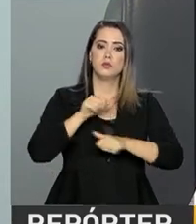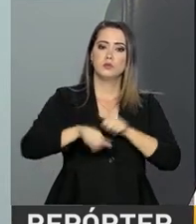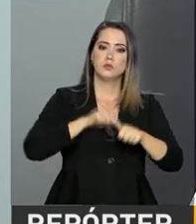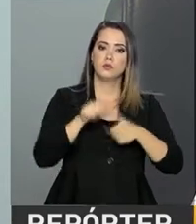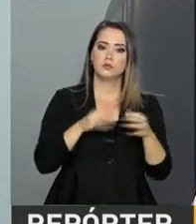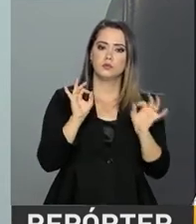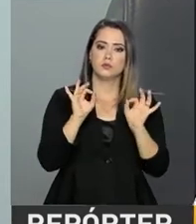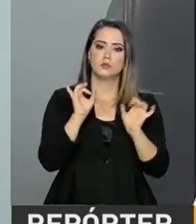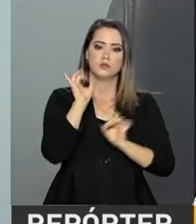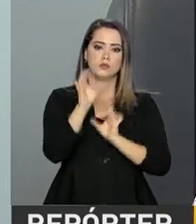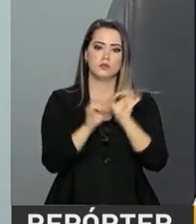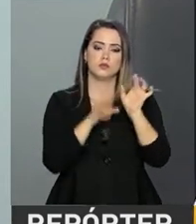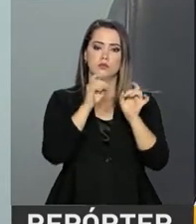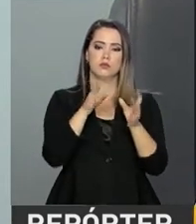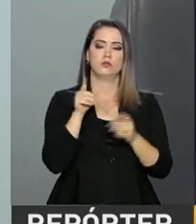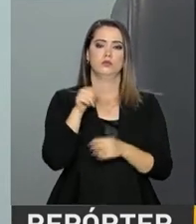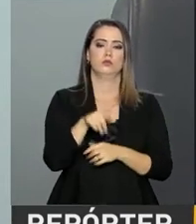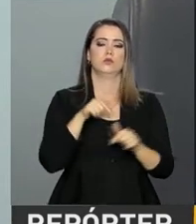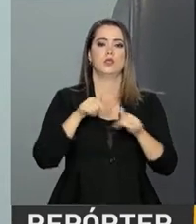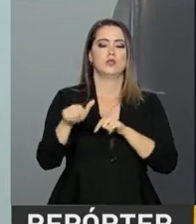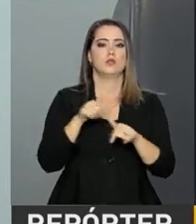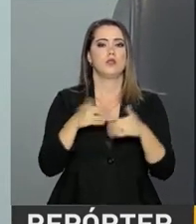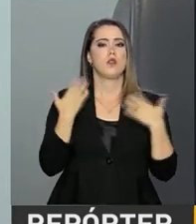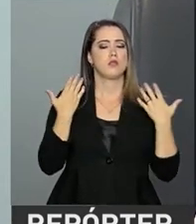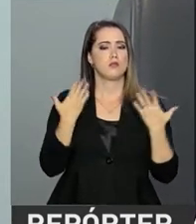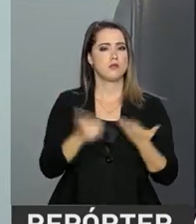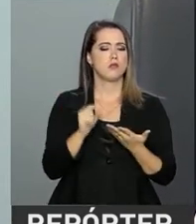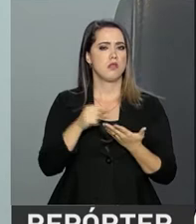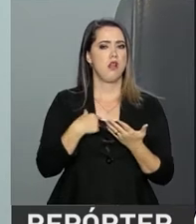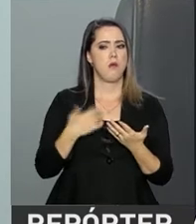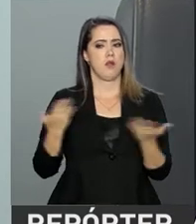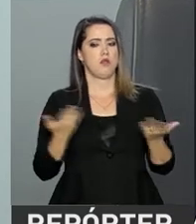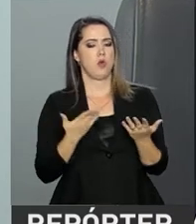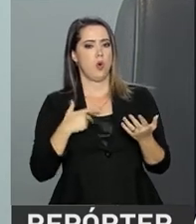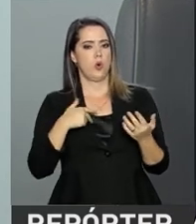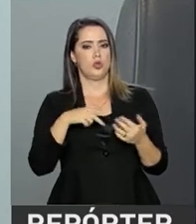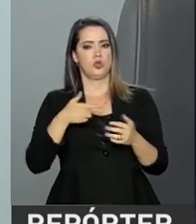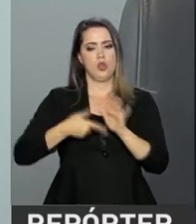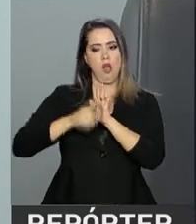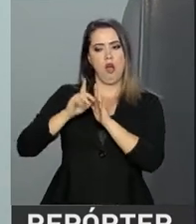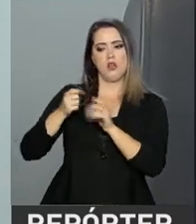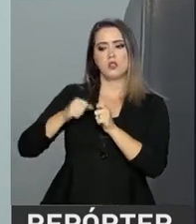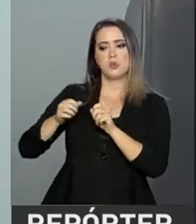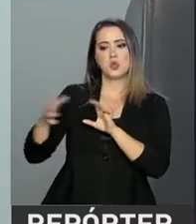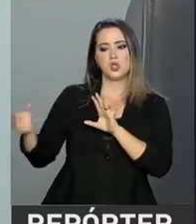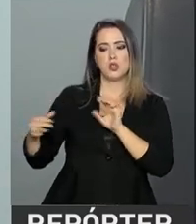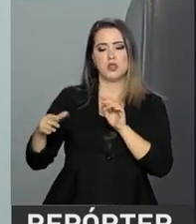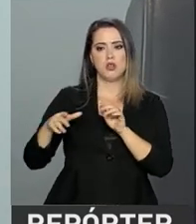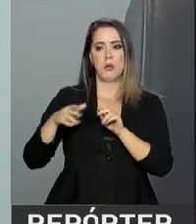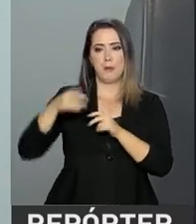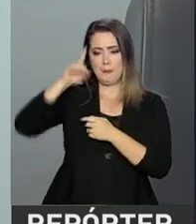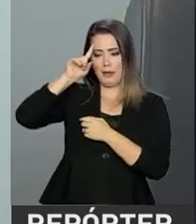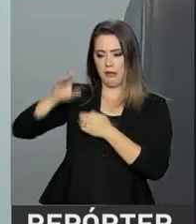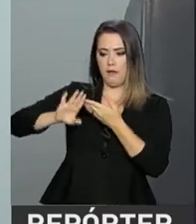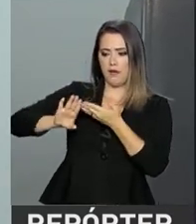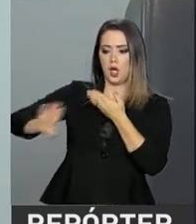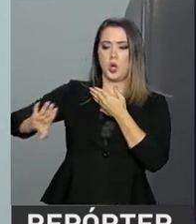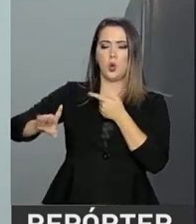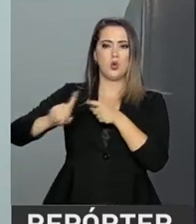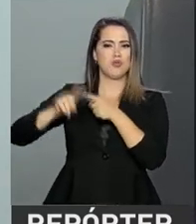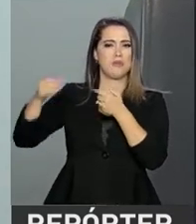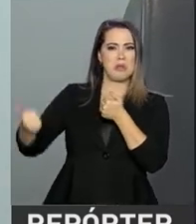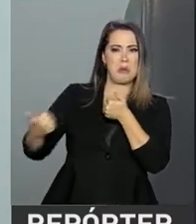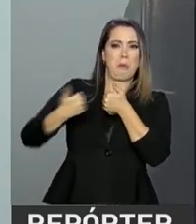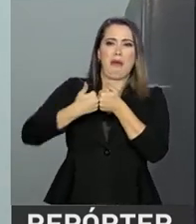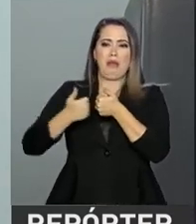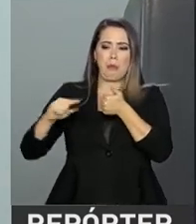forma especial essa atitude de descumpriram uma medida judicial que determinou medidas protetivas